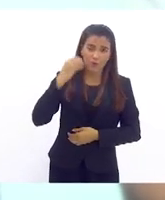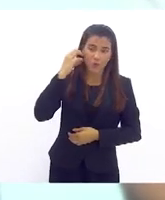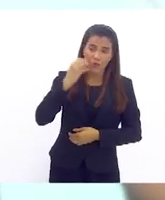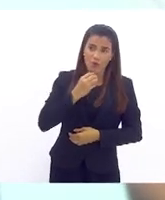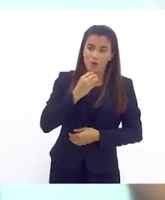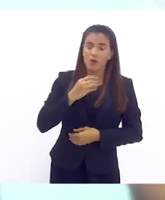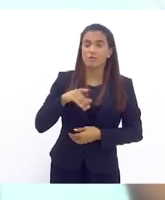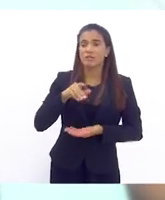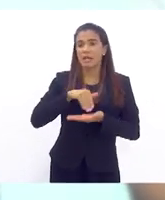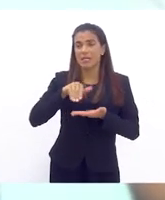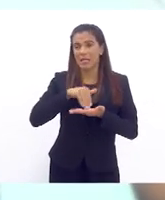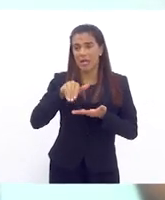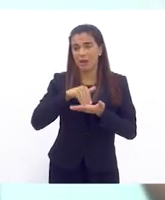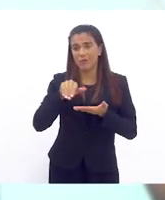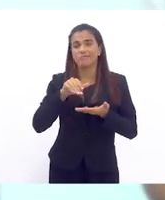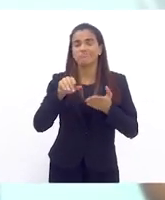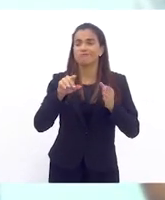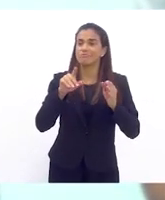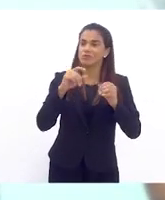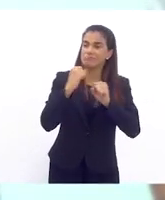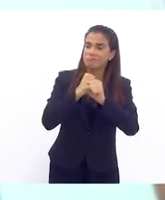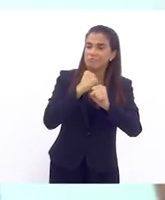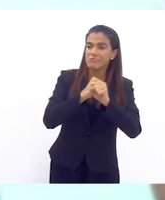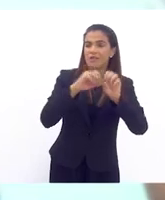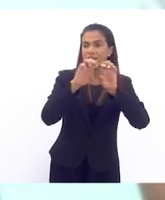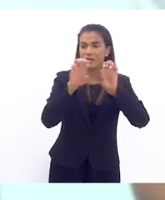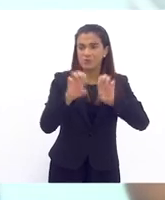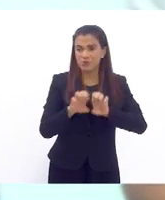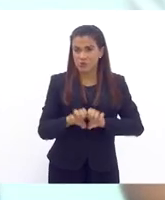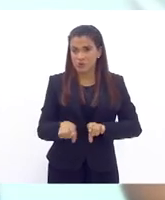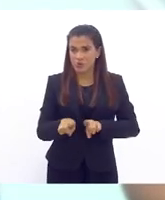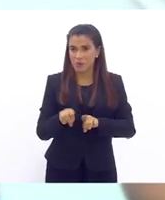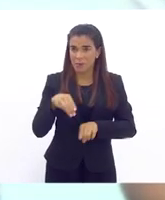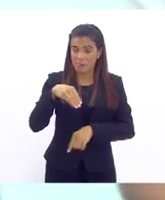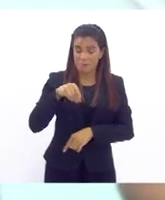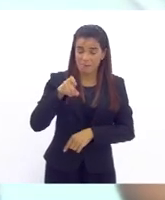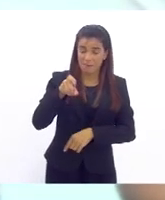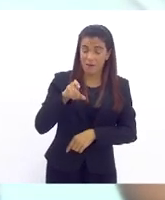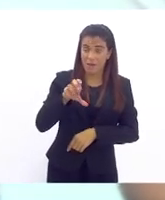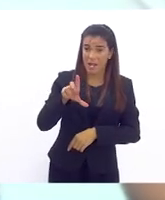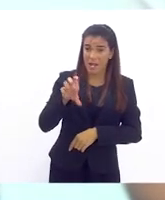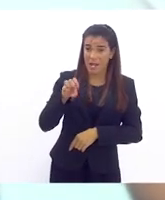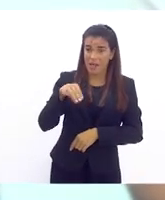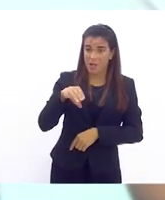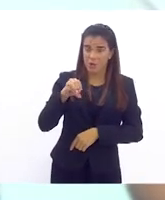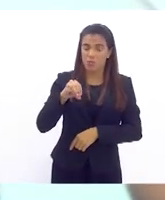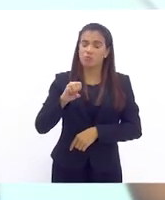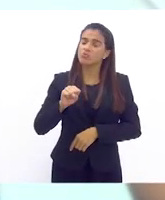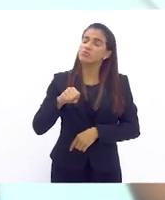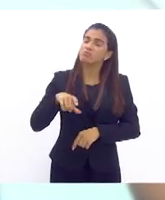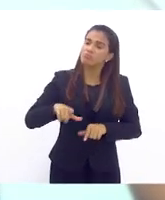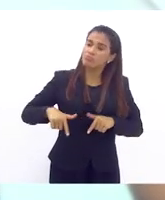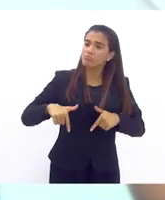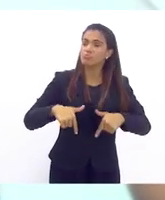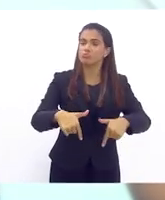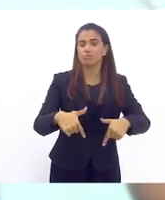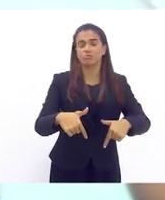infraestrutura couro antes com a suas colegas aqui Max Lemos de poder atuar